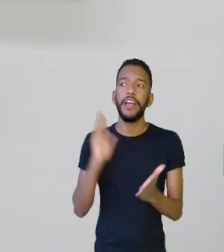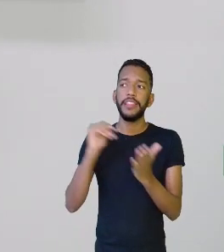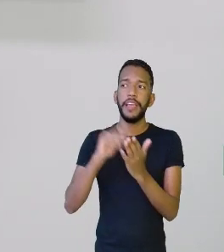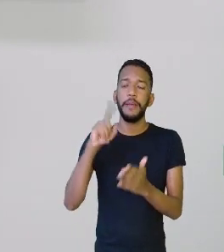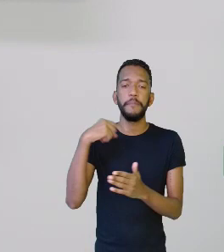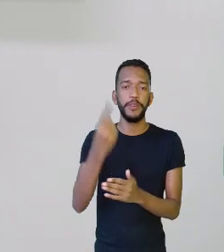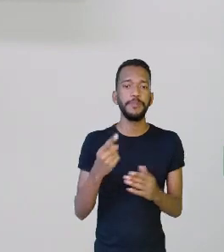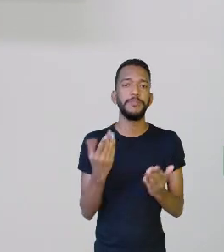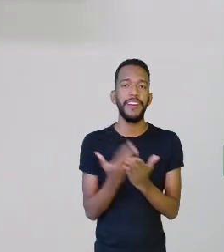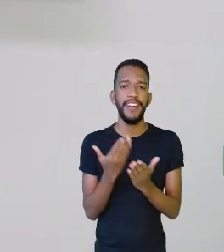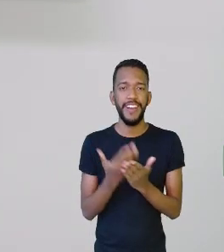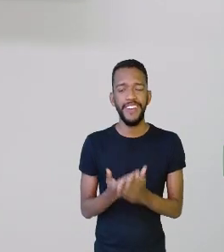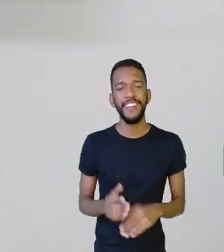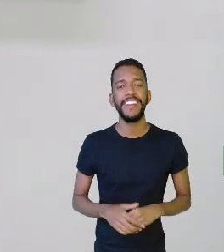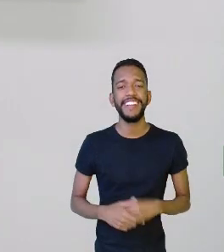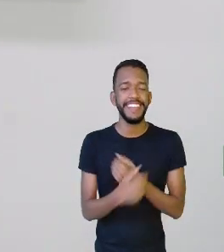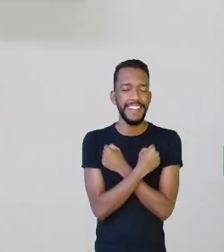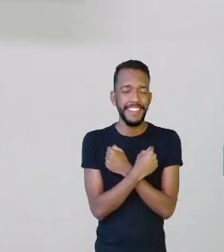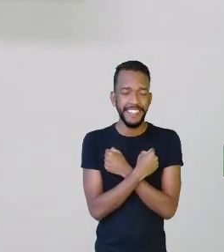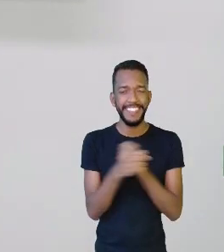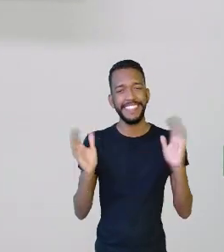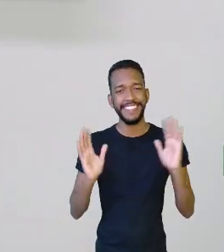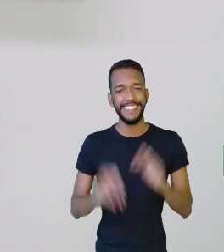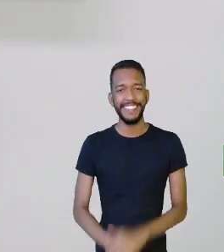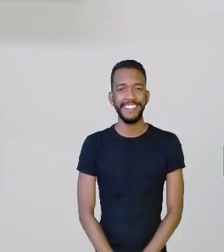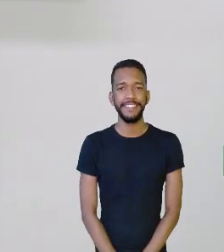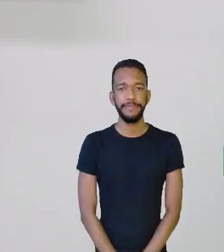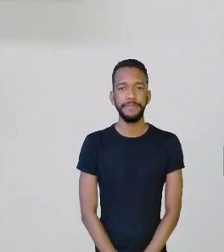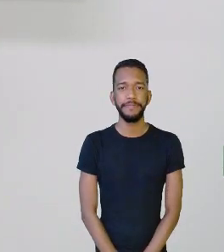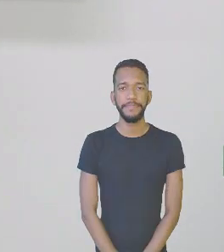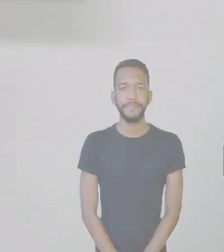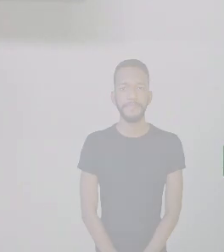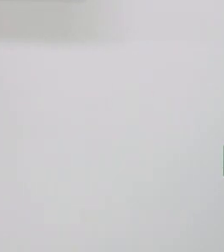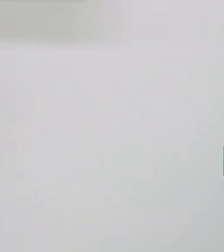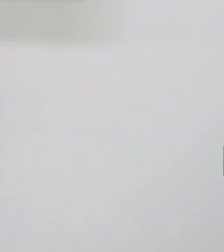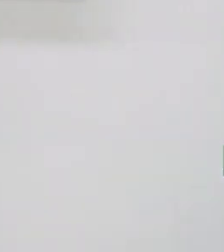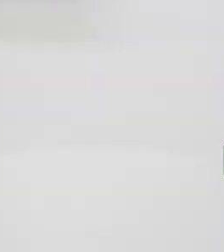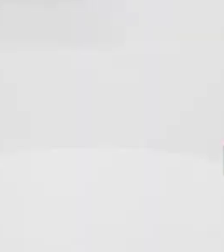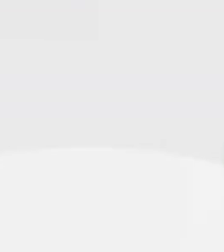nossa próxima aula. Um grande abraço a todos.